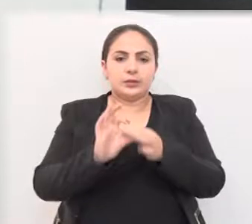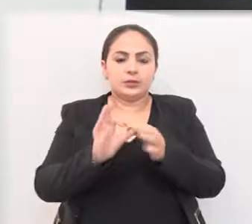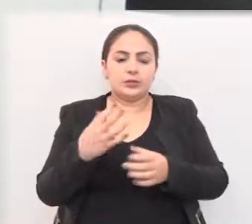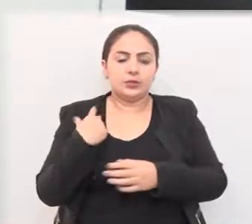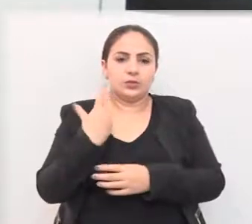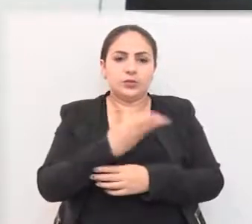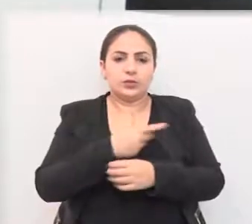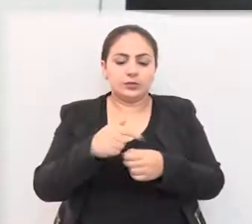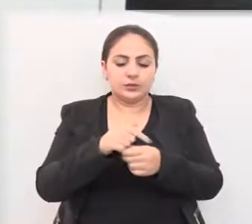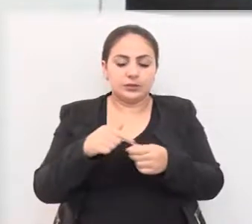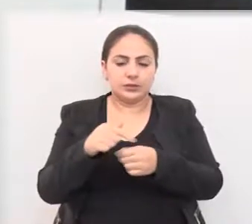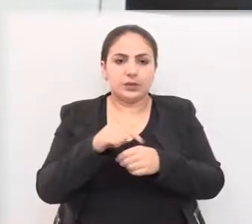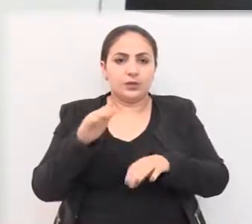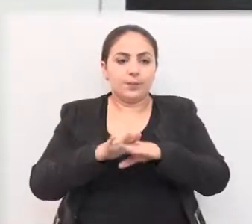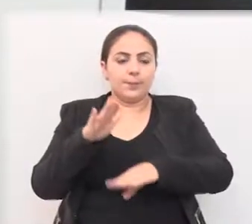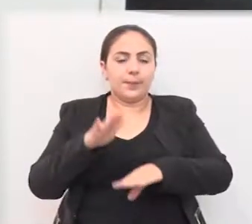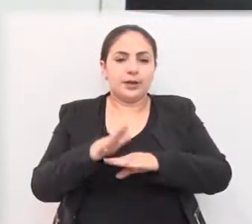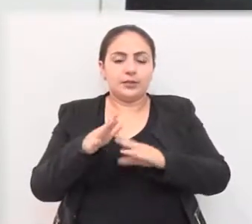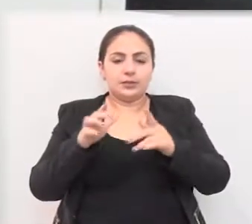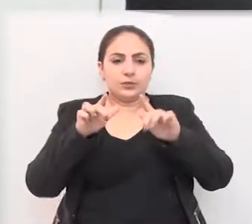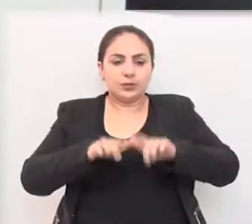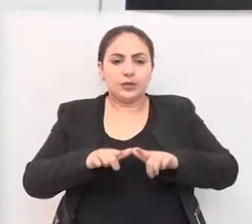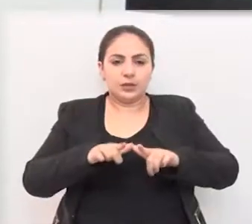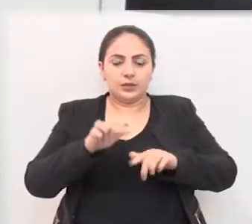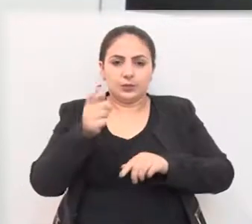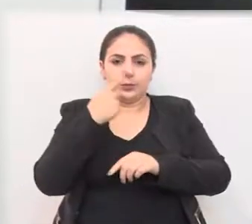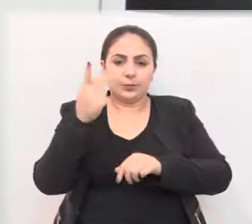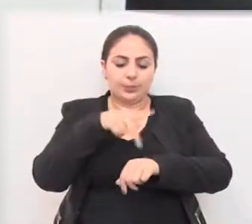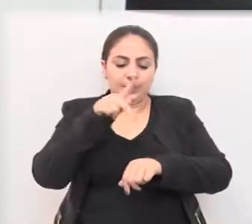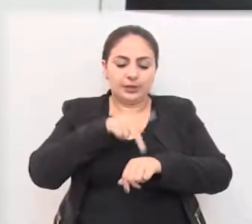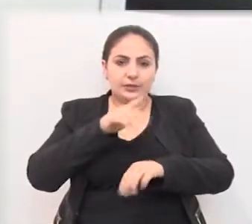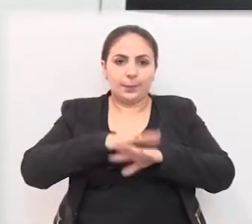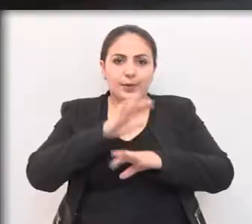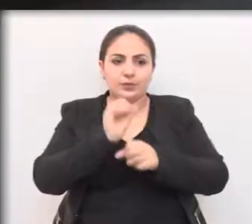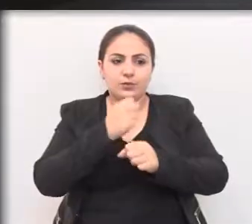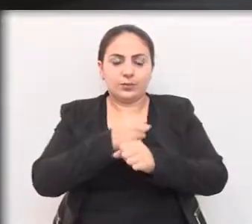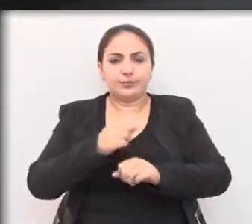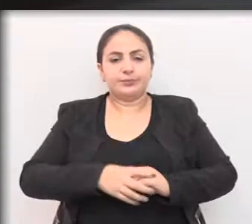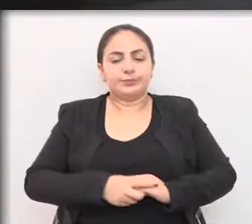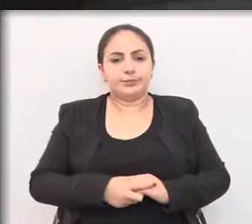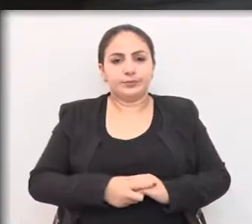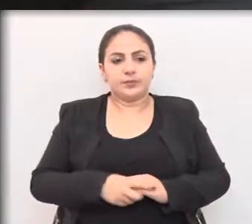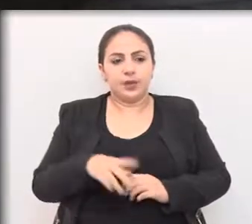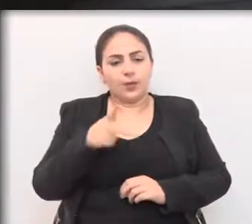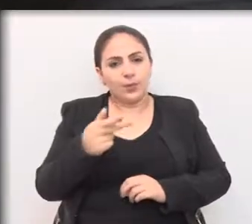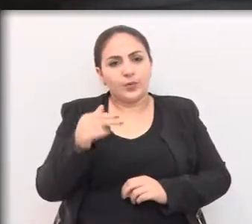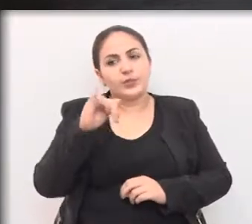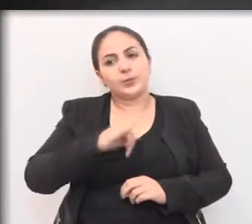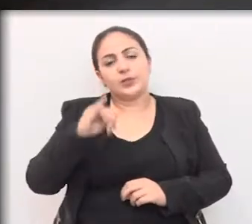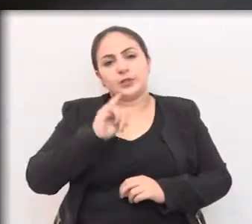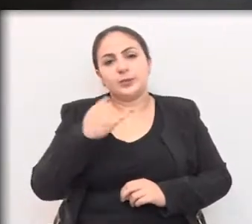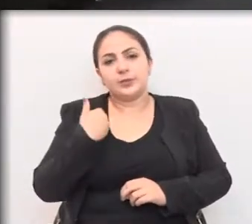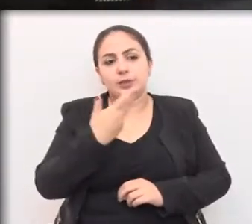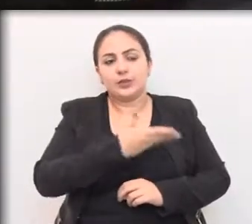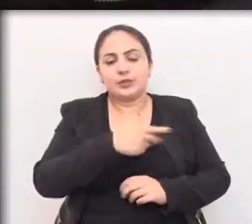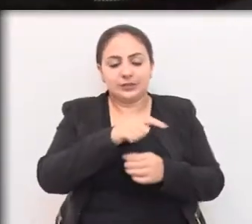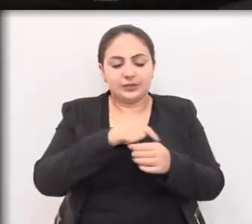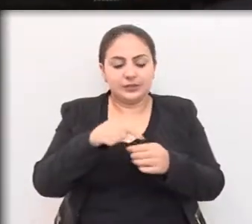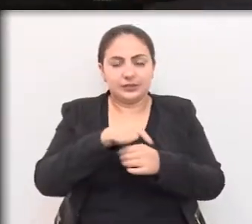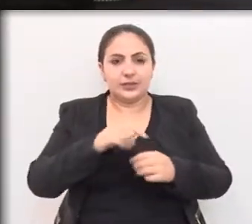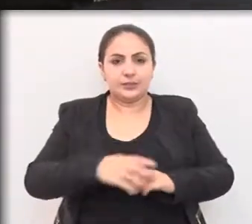a ligação da nossa cidade com outros centros do país, em outras rotas. É um ato muito importante para a nossa